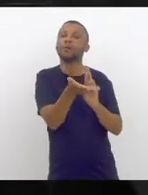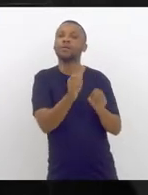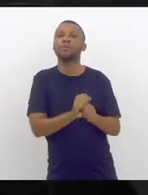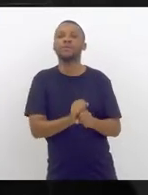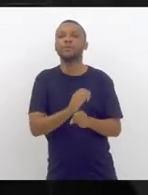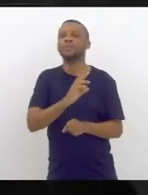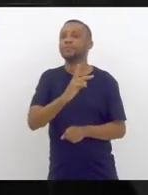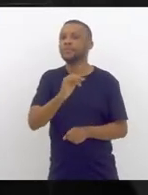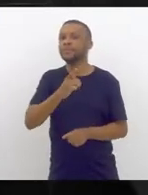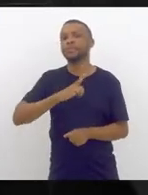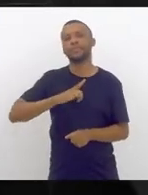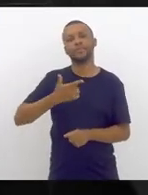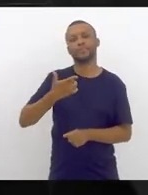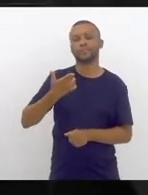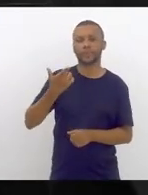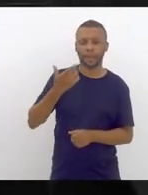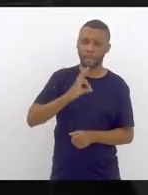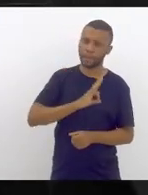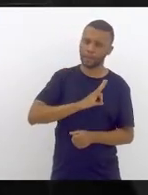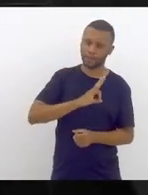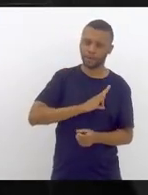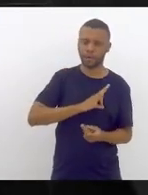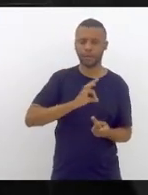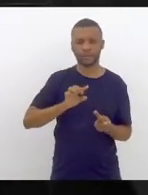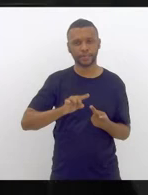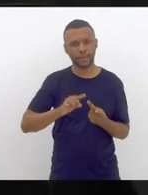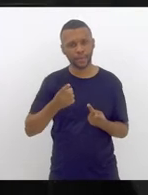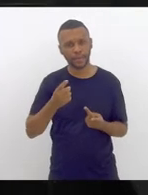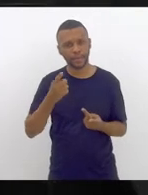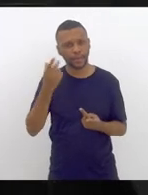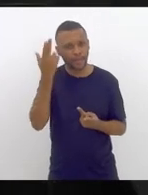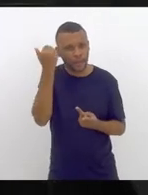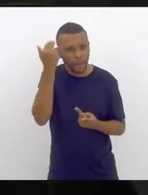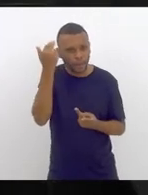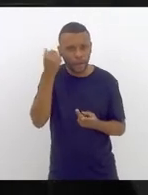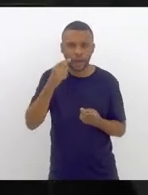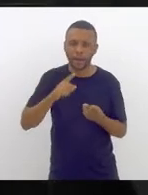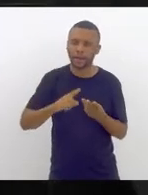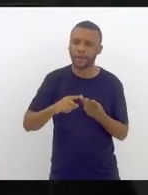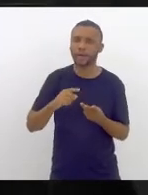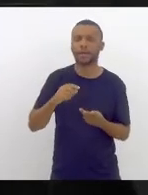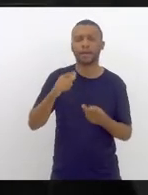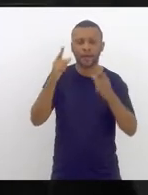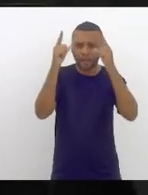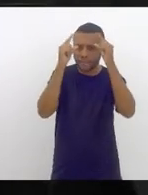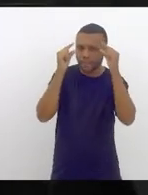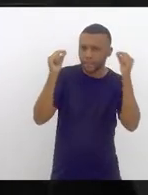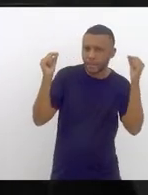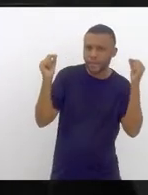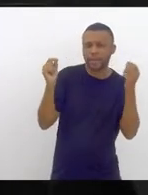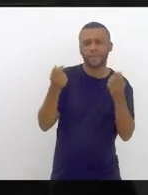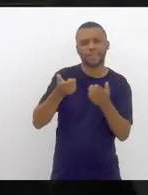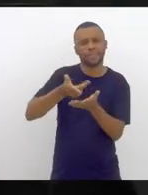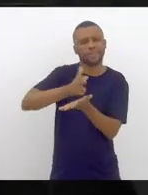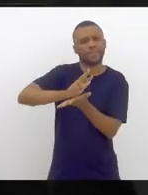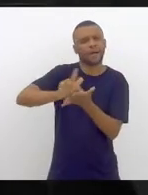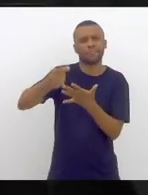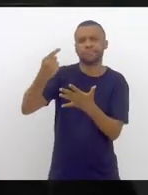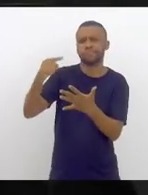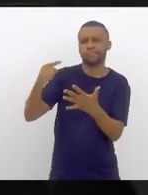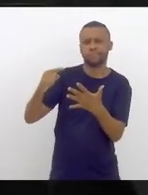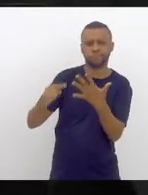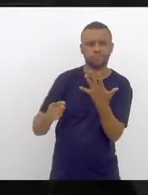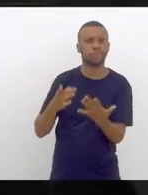contou ainda com mata Rocha ele é o Marco ele enfermeira Rejane Dionísio Lins Giovani Ratinho entre os nomes